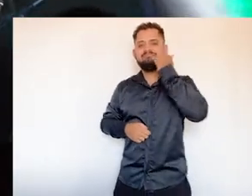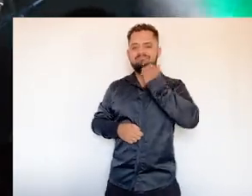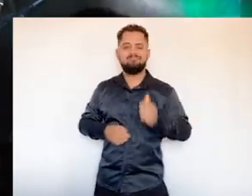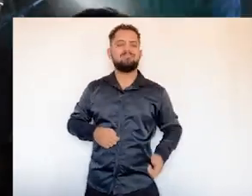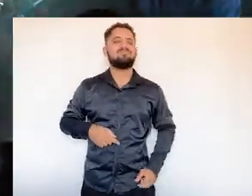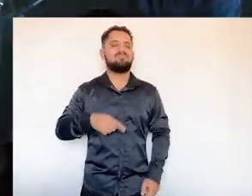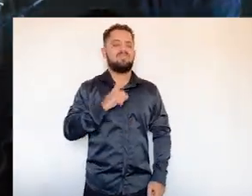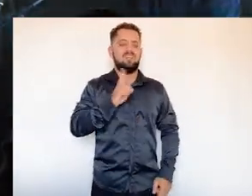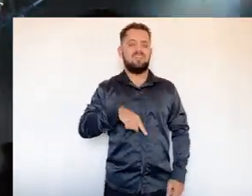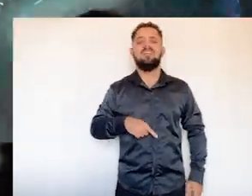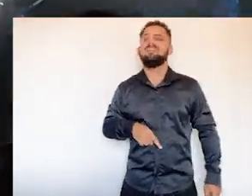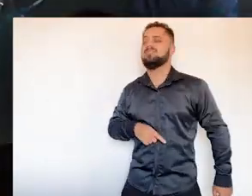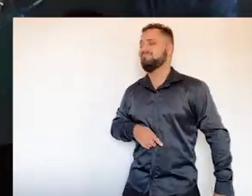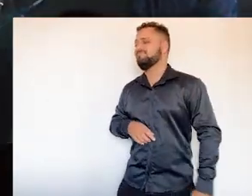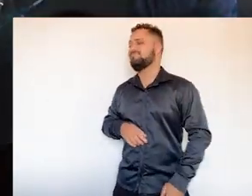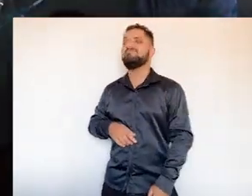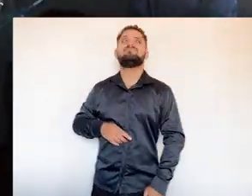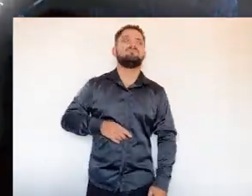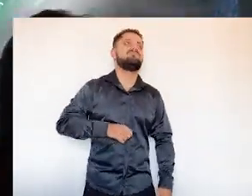poleiro. Olha o